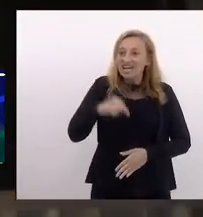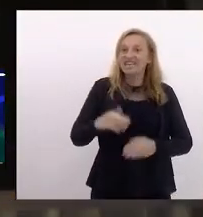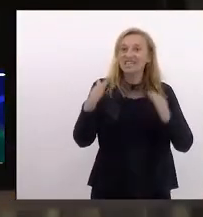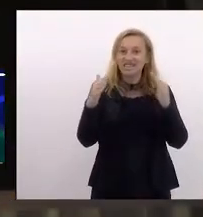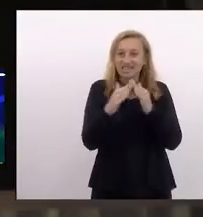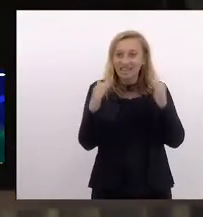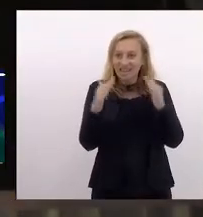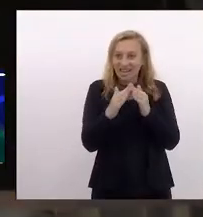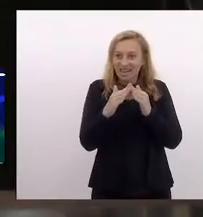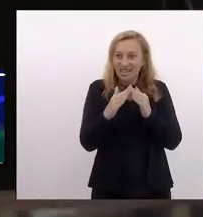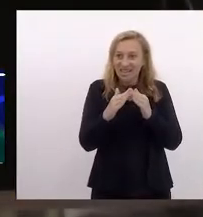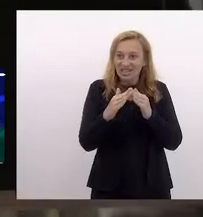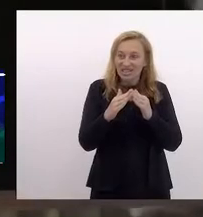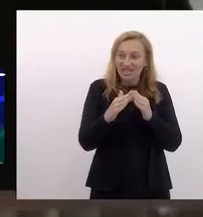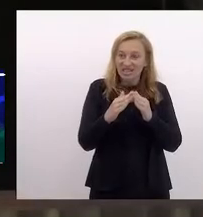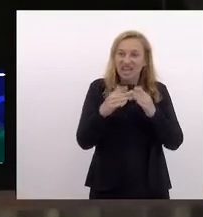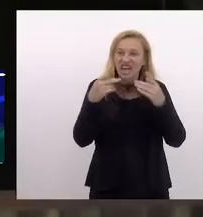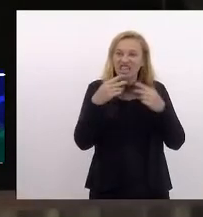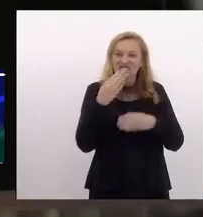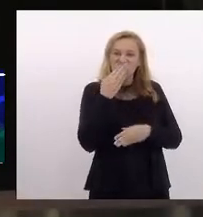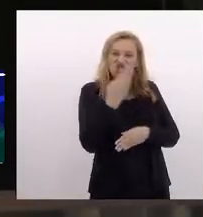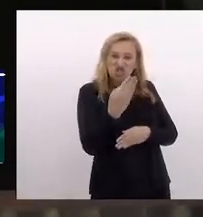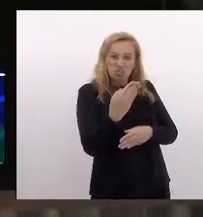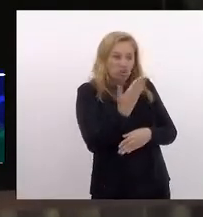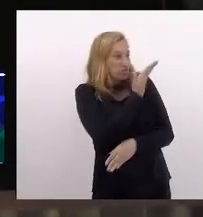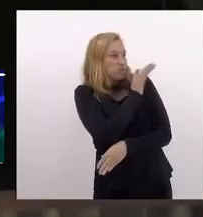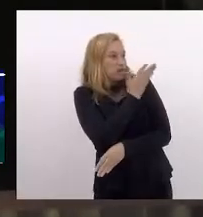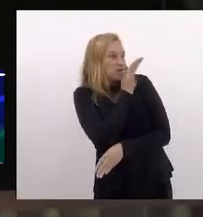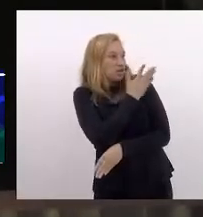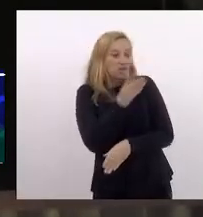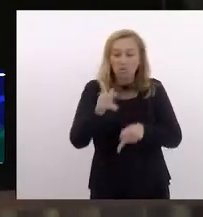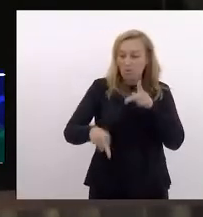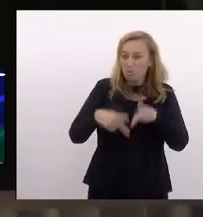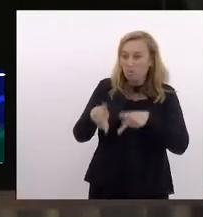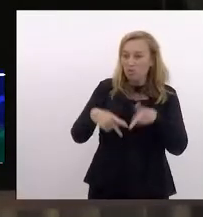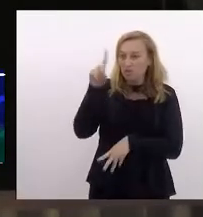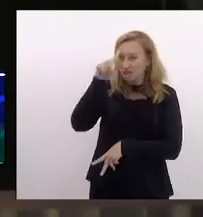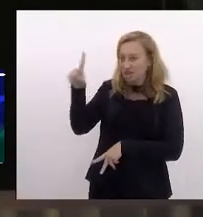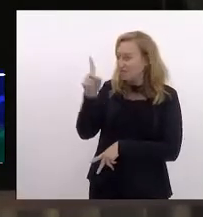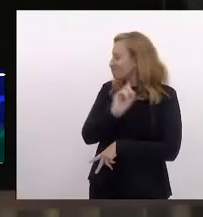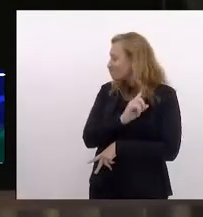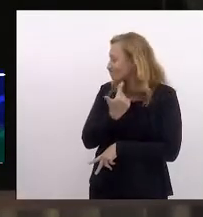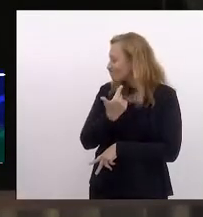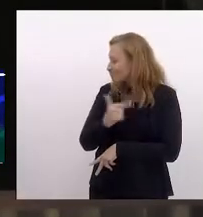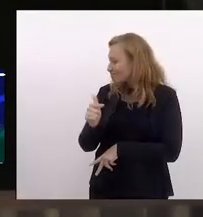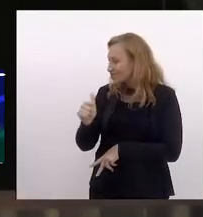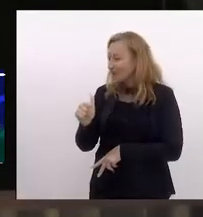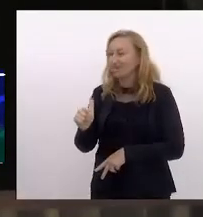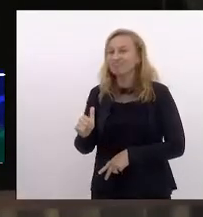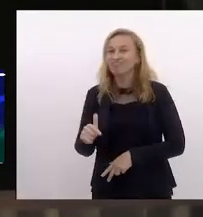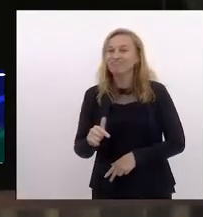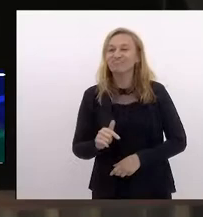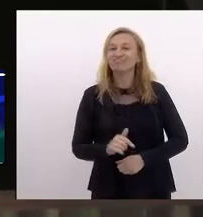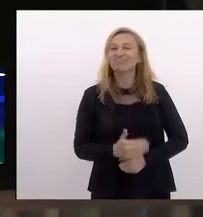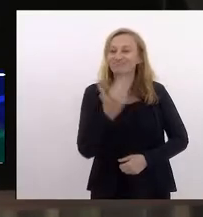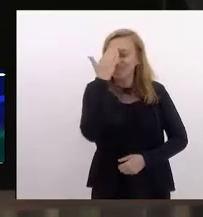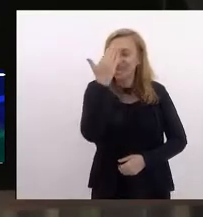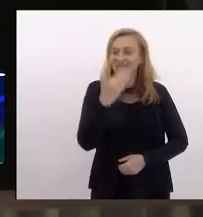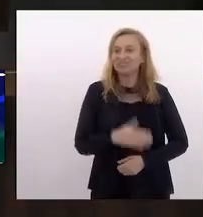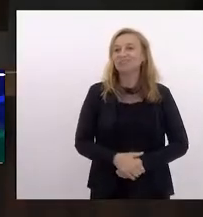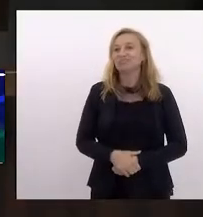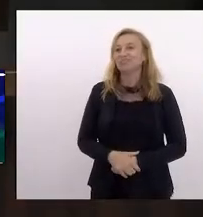nessa casa esse tipo de discriminação com o povo de Deus não vai passar obrigado